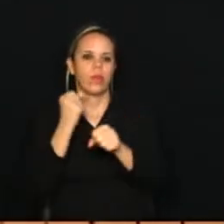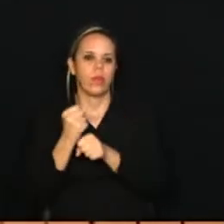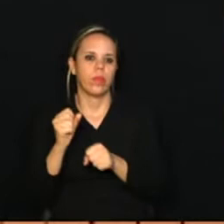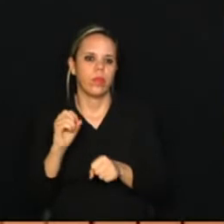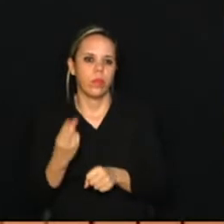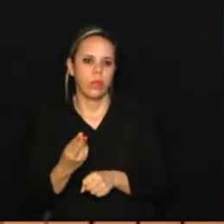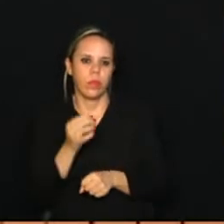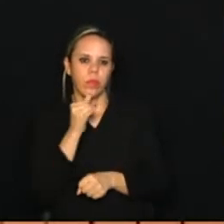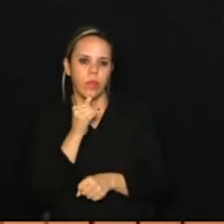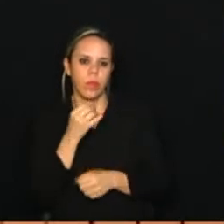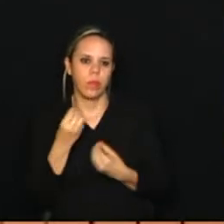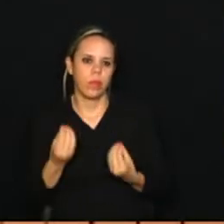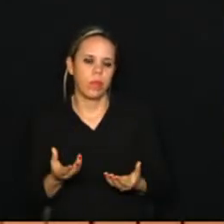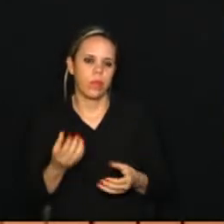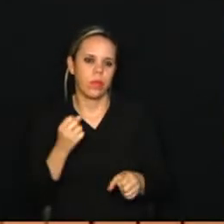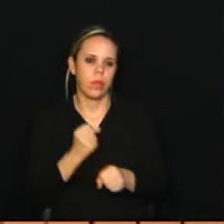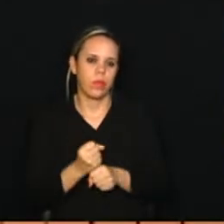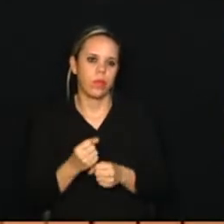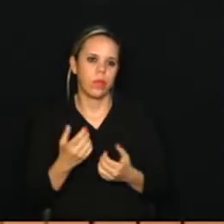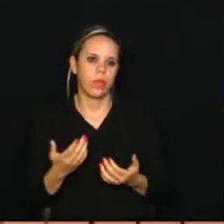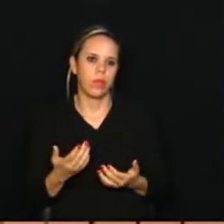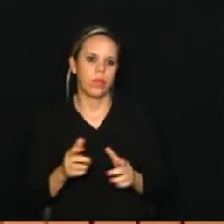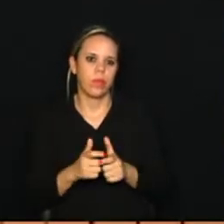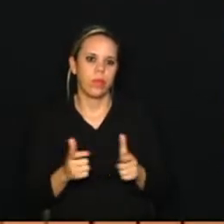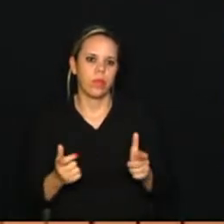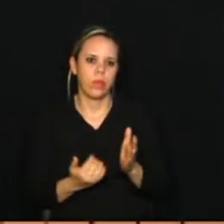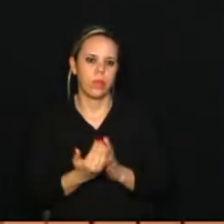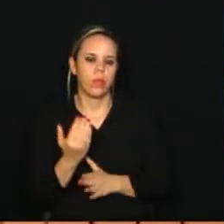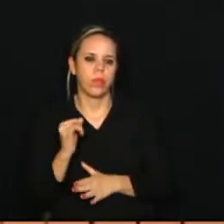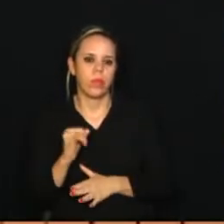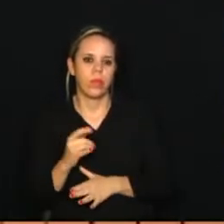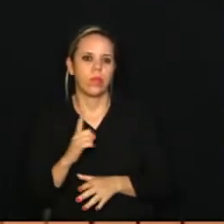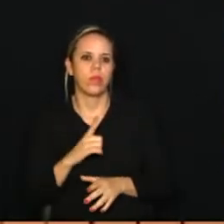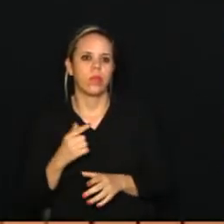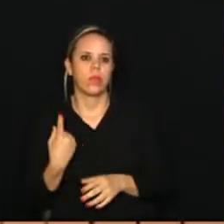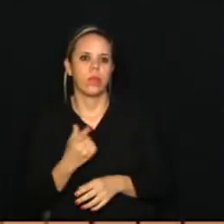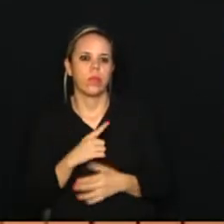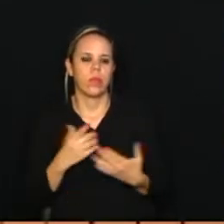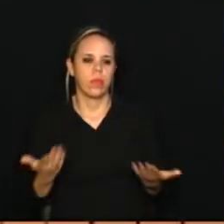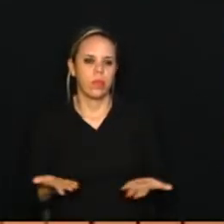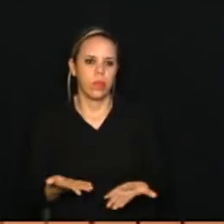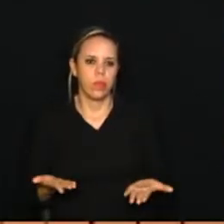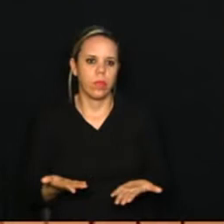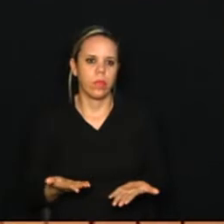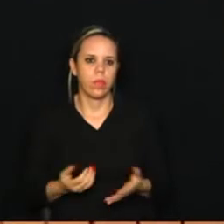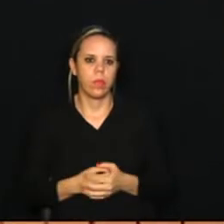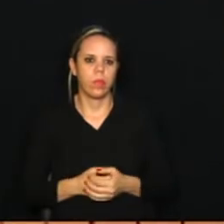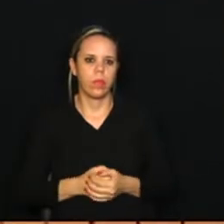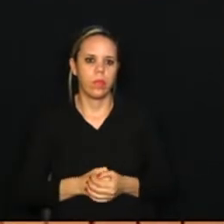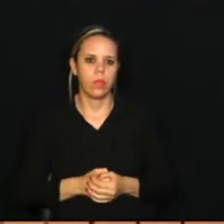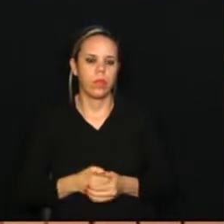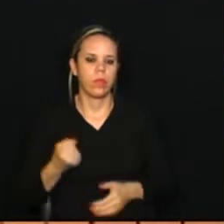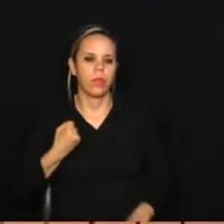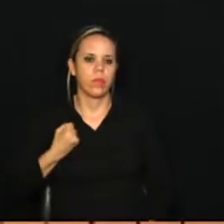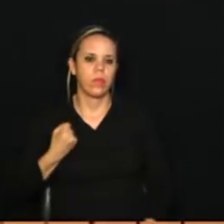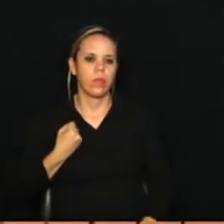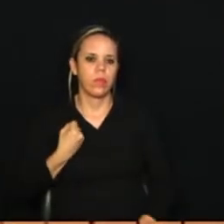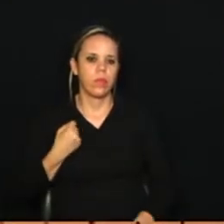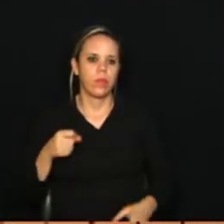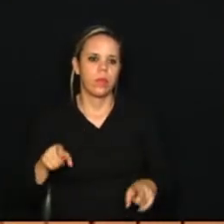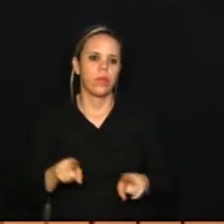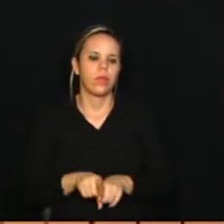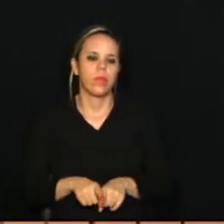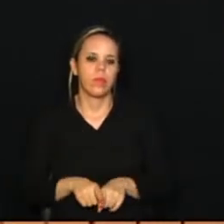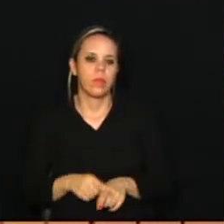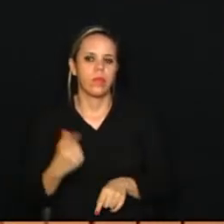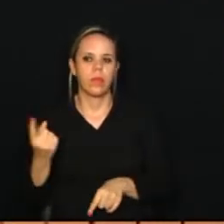a reforma para aumento, o que nós temos, né, de previsão. E esses números também, né,